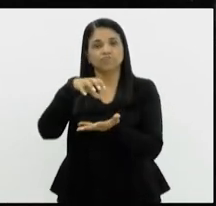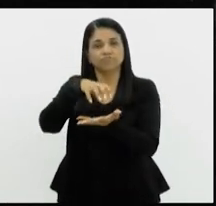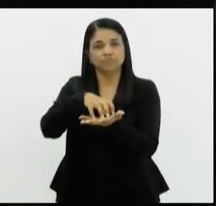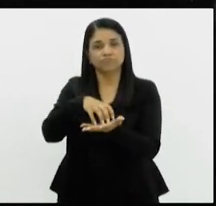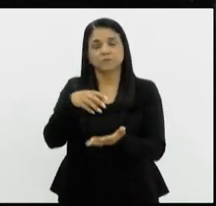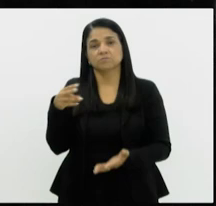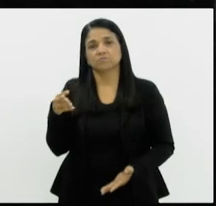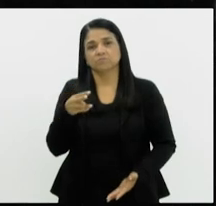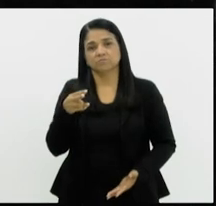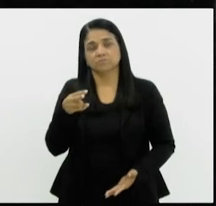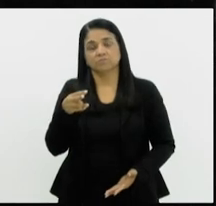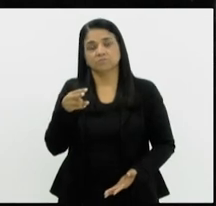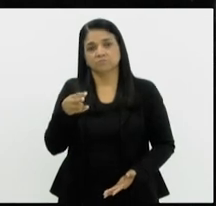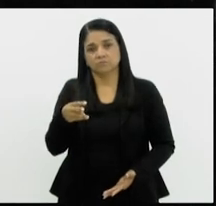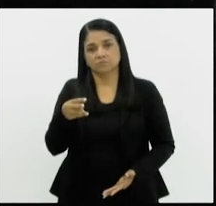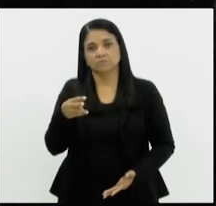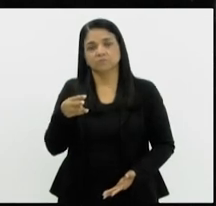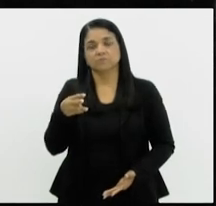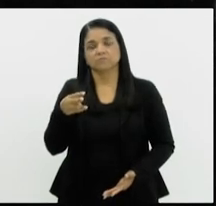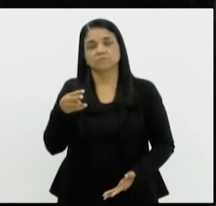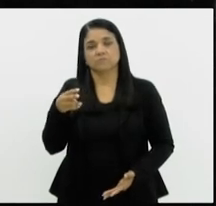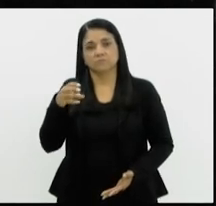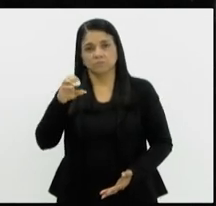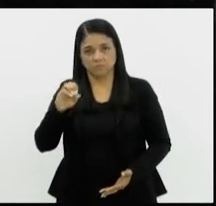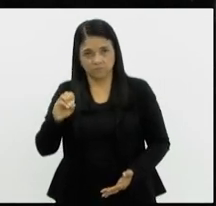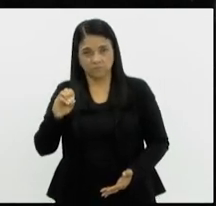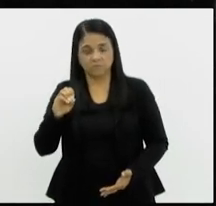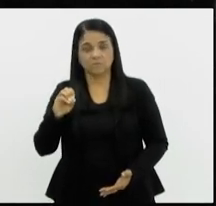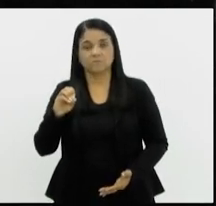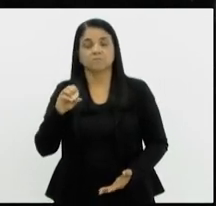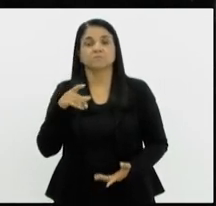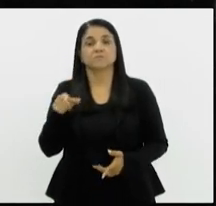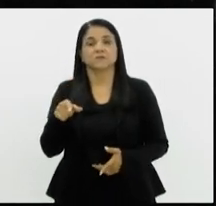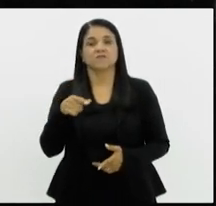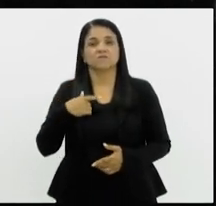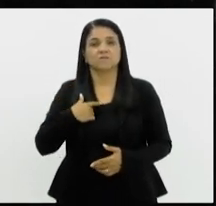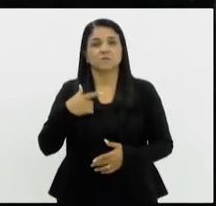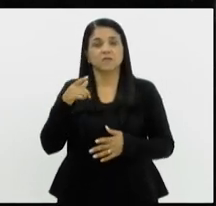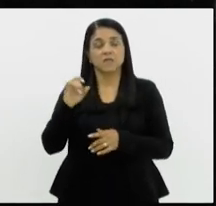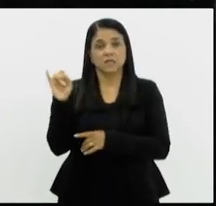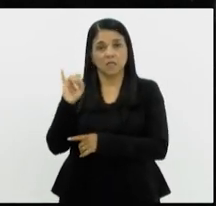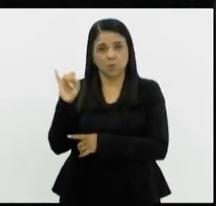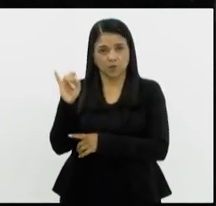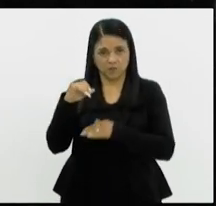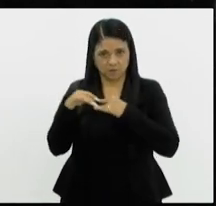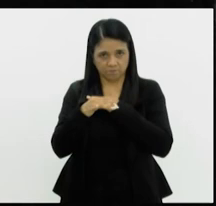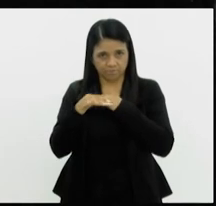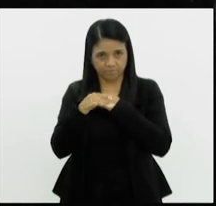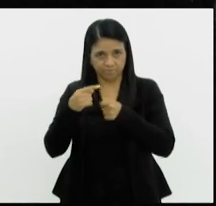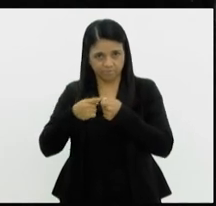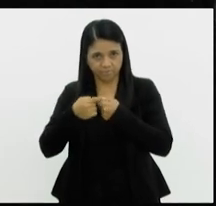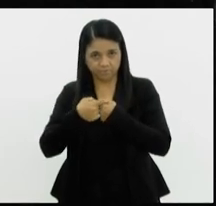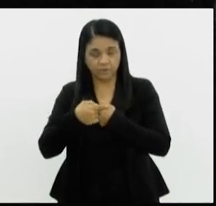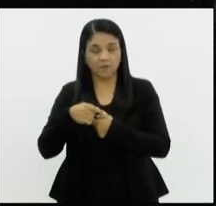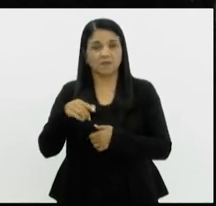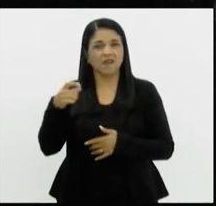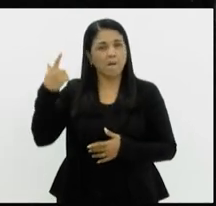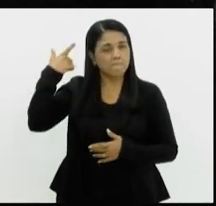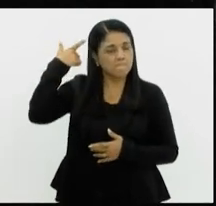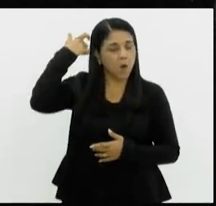em Itaboraí foi atingido na cabeça durante uma ação policial no bairro Penedo